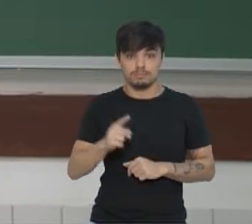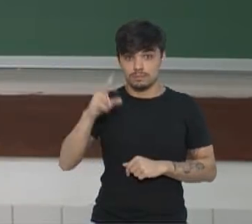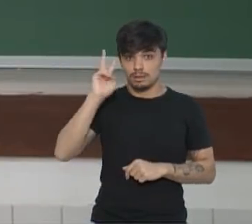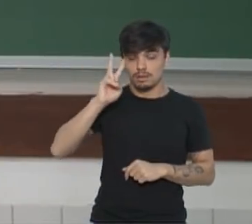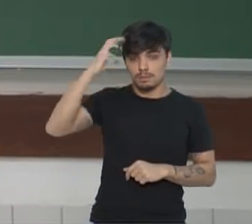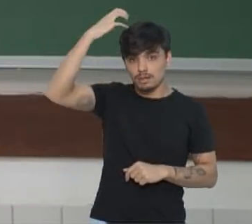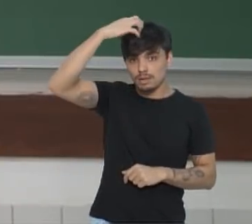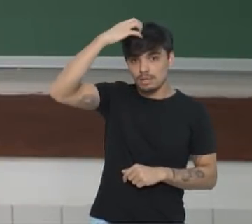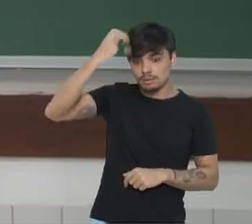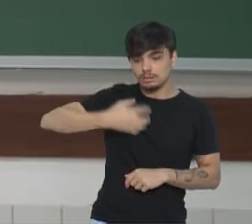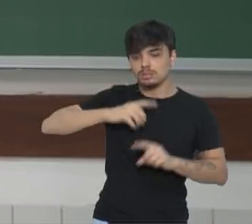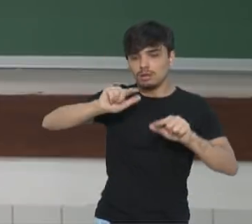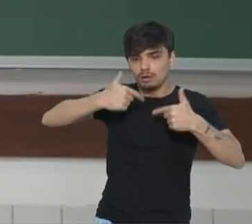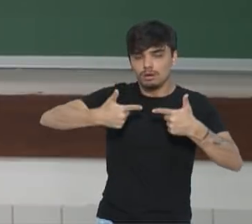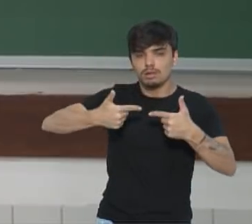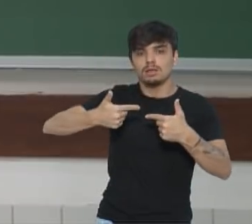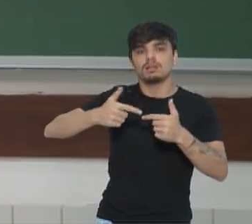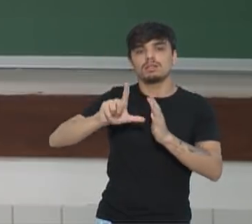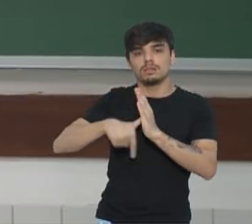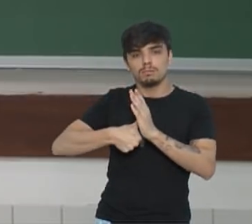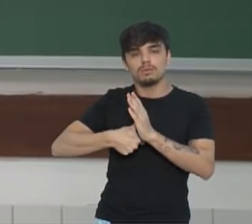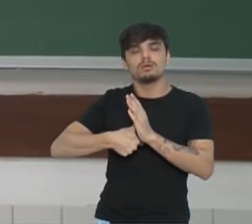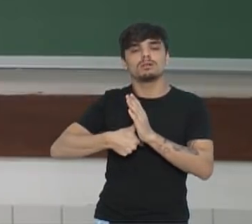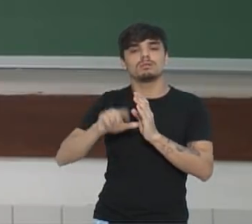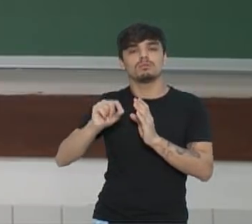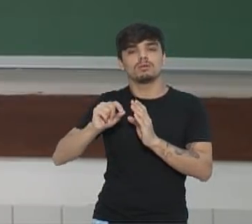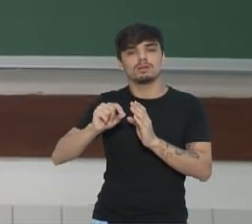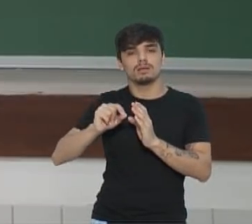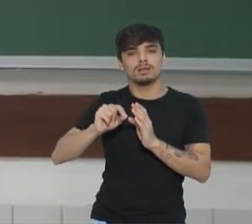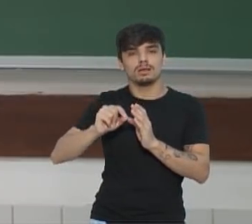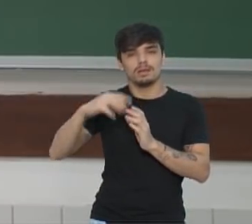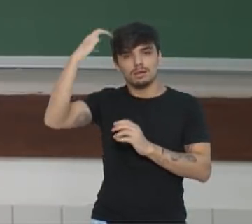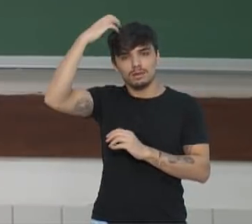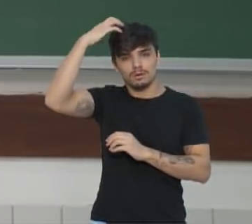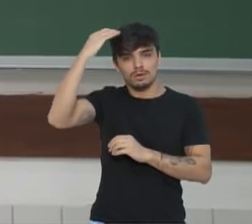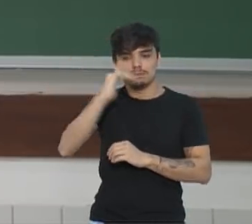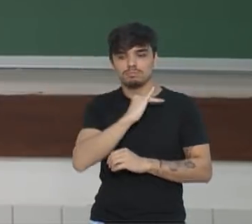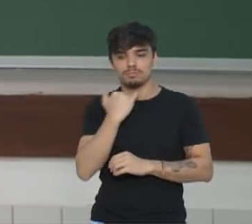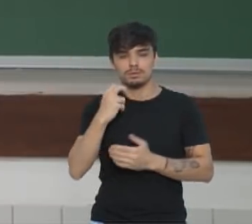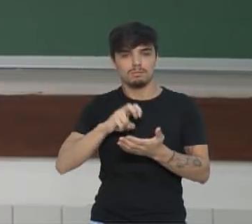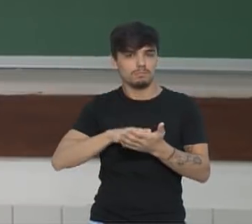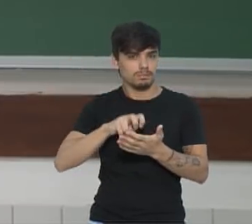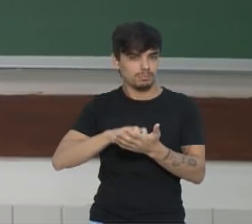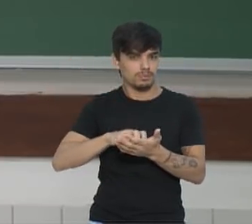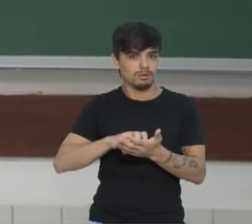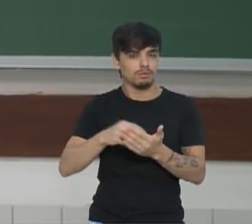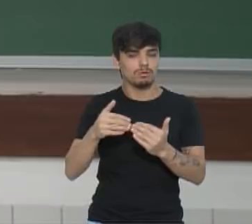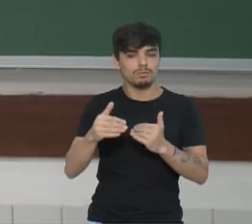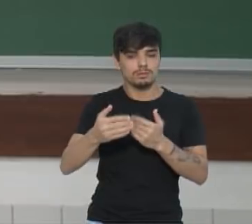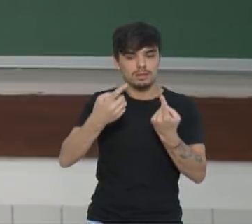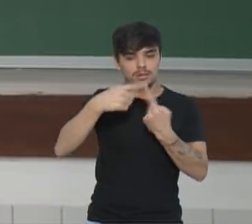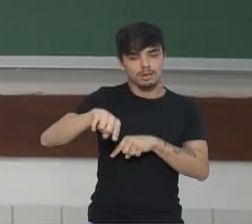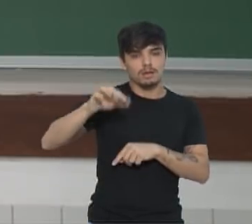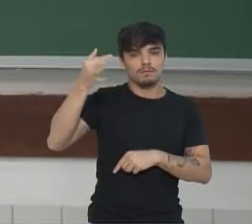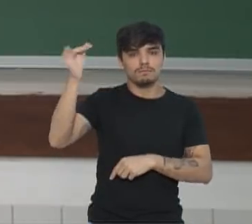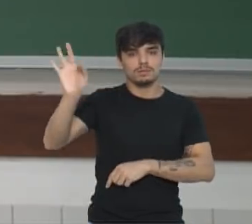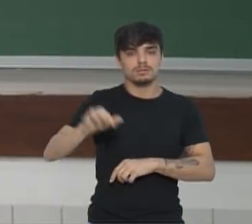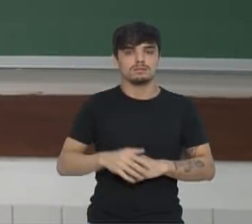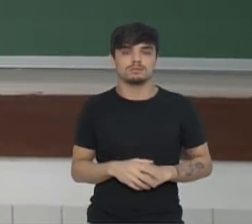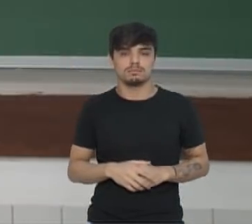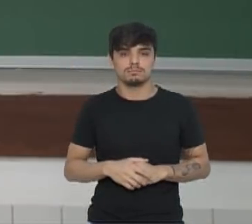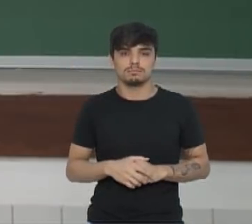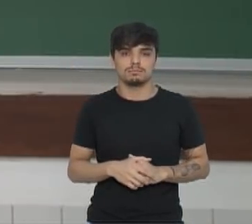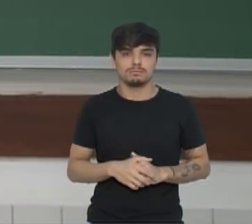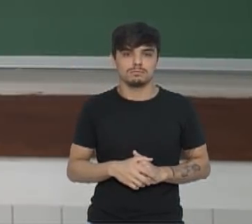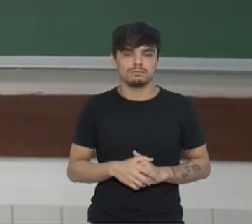ficaram ameaçados, ainda mais agora que eles ouviram que o rei foi decapitado, eles passaram a atacar a França. Para fazer isso, eles